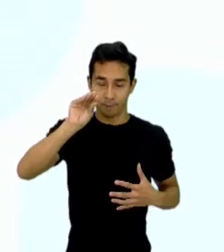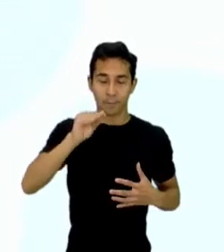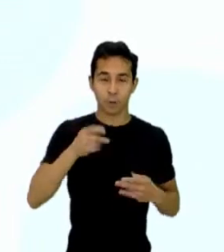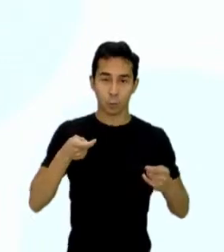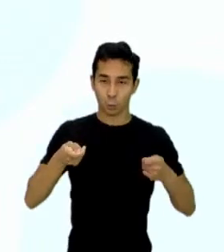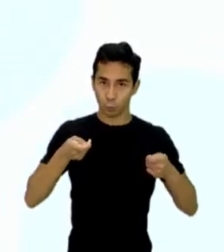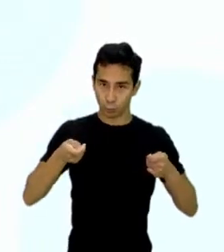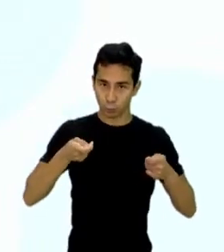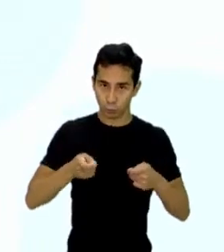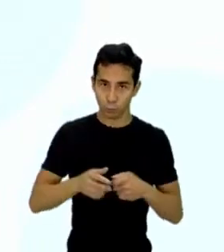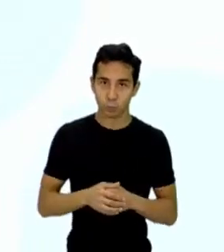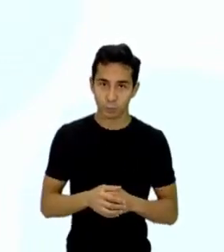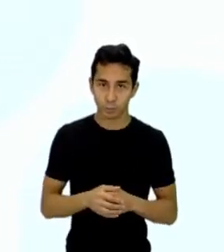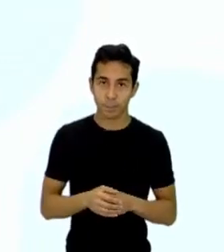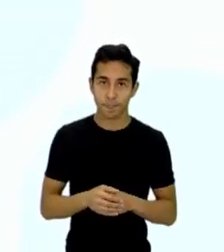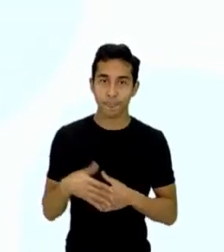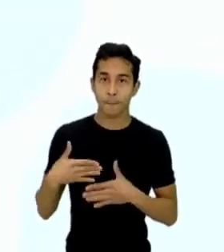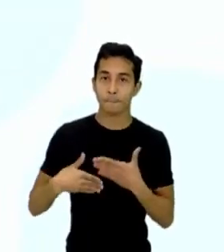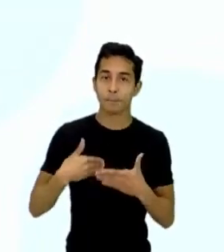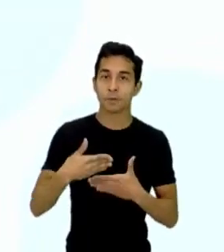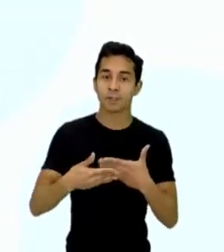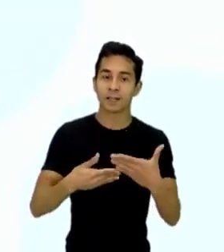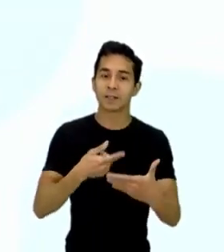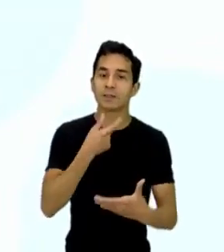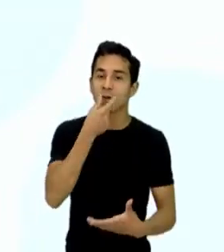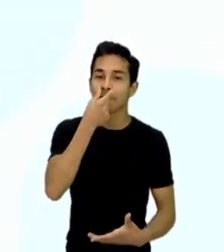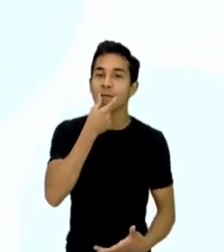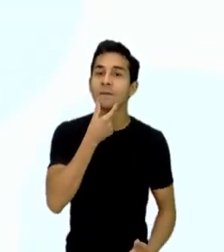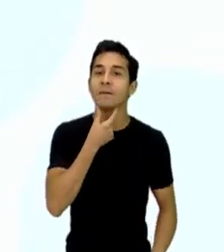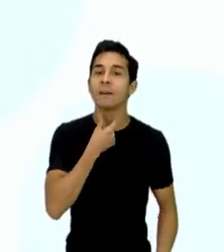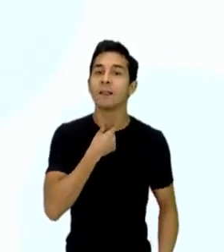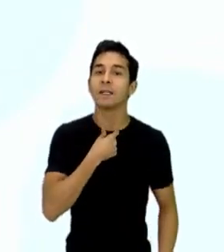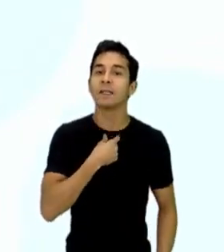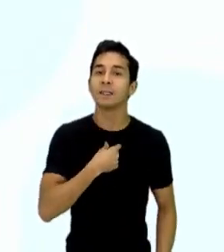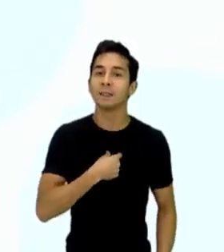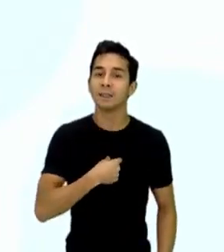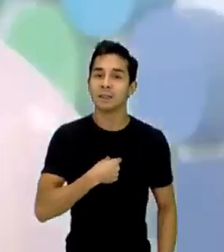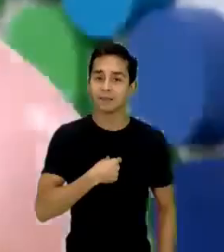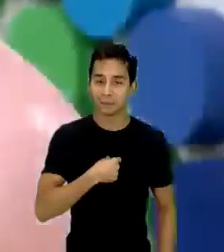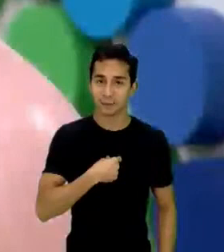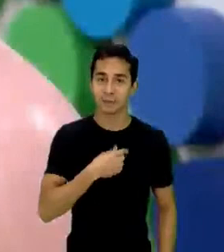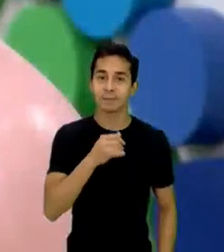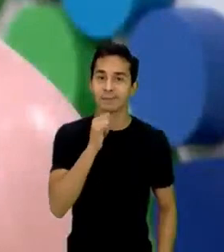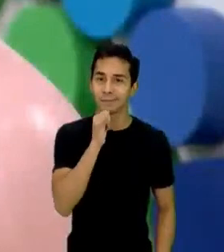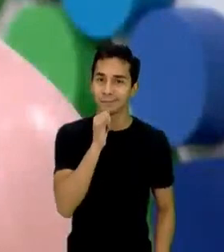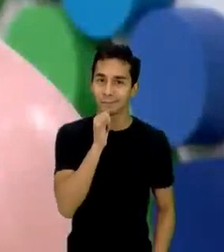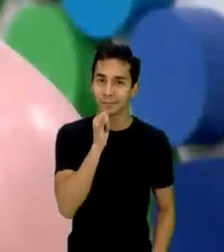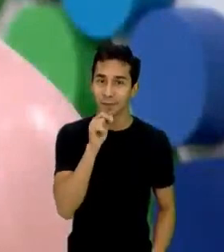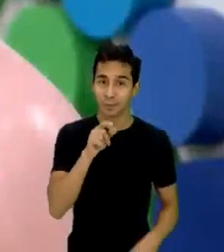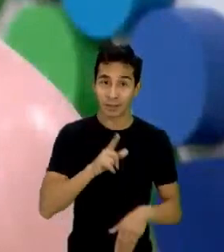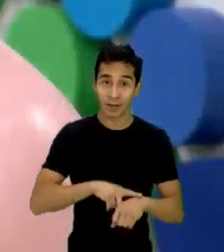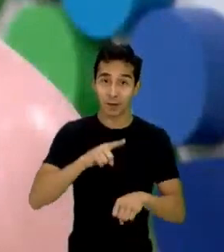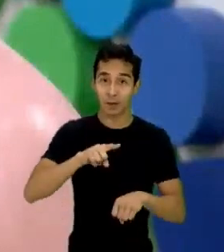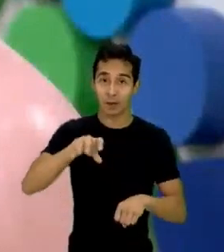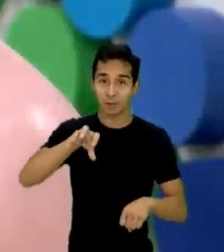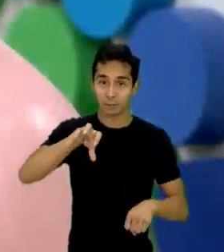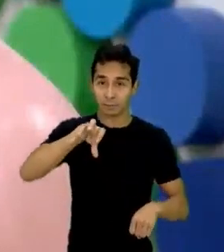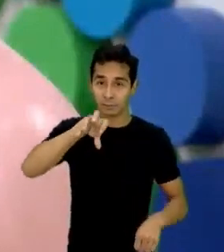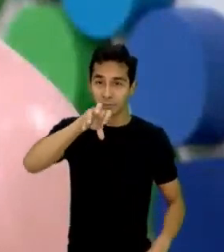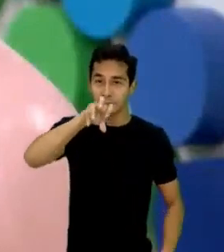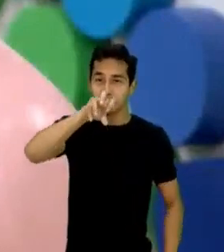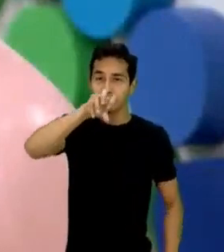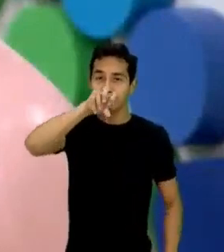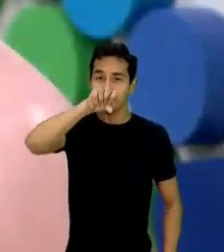ali durante o processo da faringe, a laringe, né, quando você respira, você tem